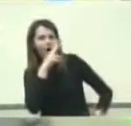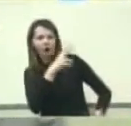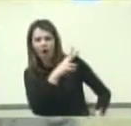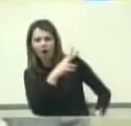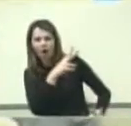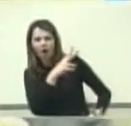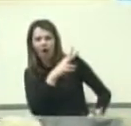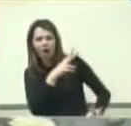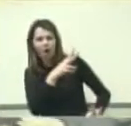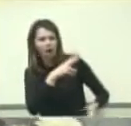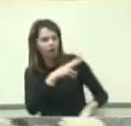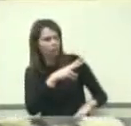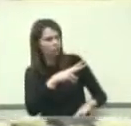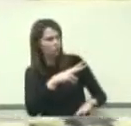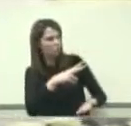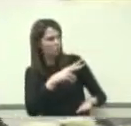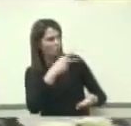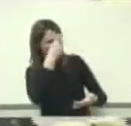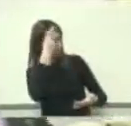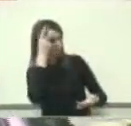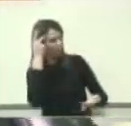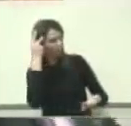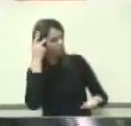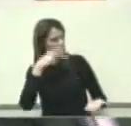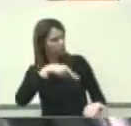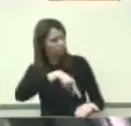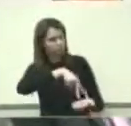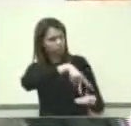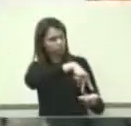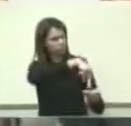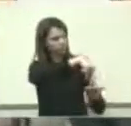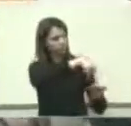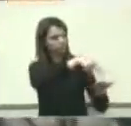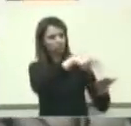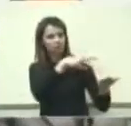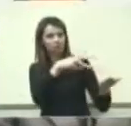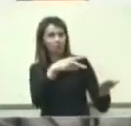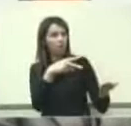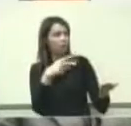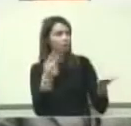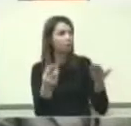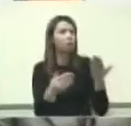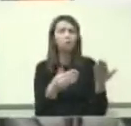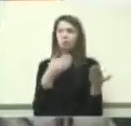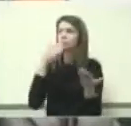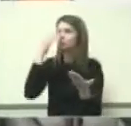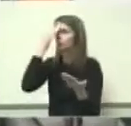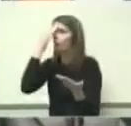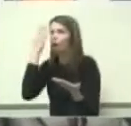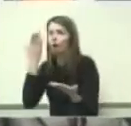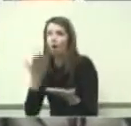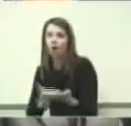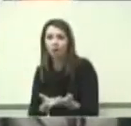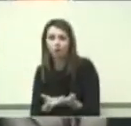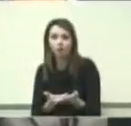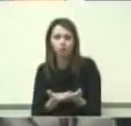de branco e eles de uma forma supersticiosa incrédula